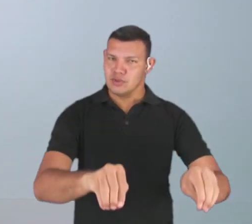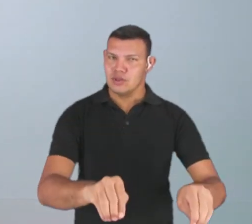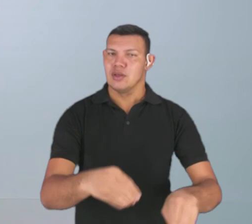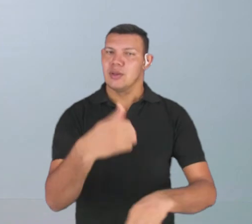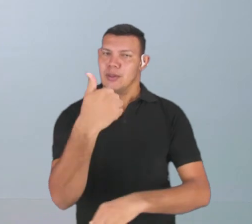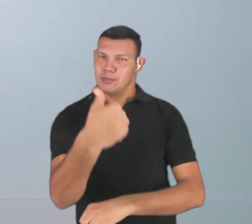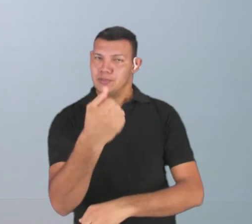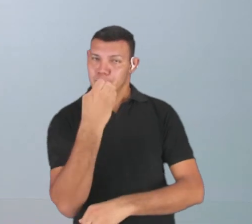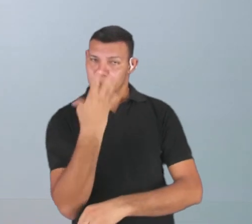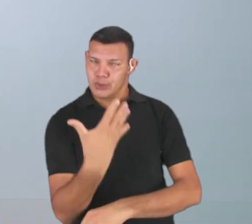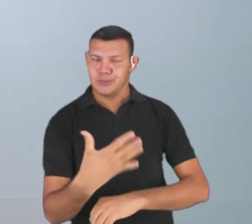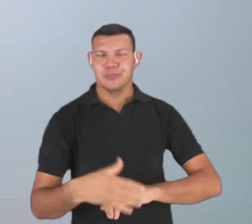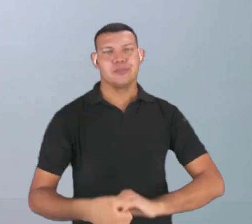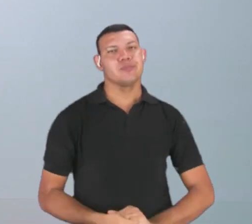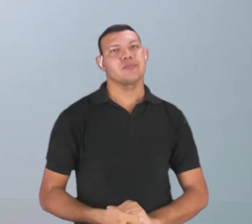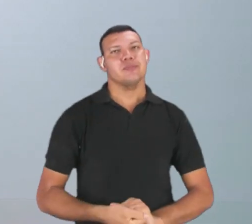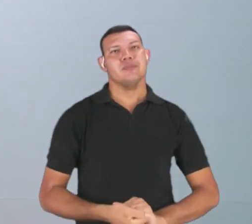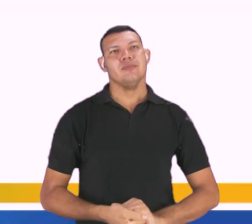positivo.